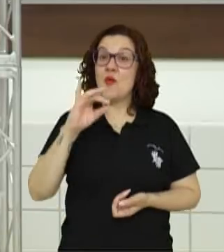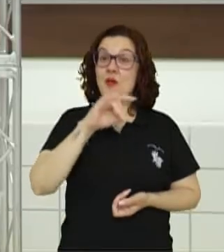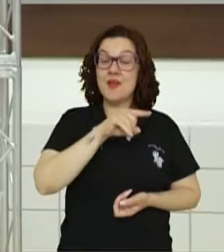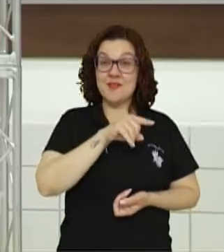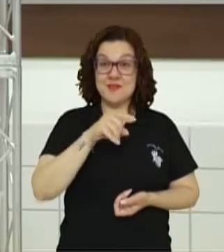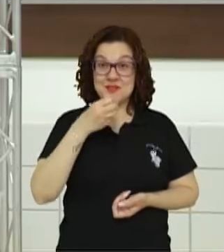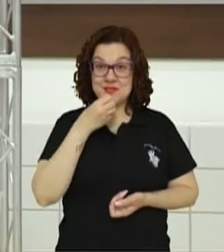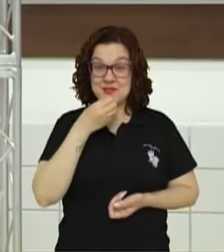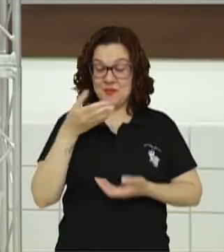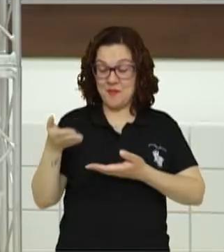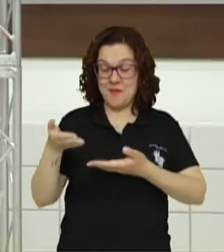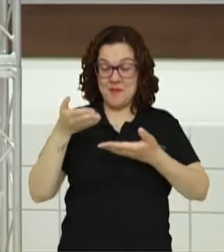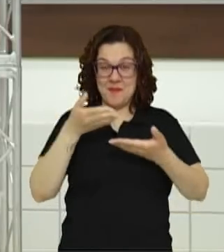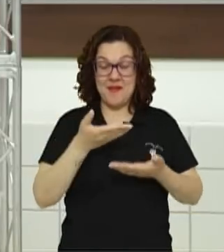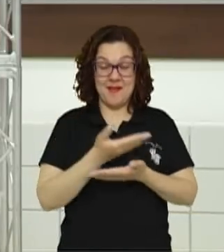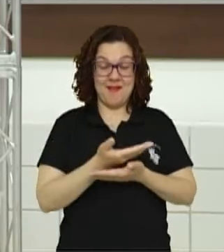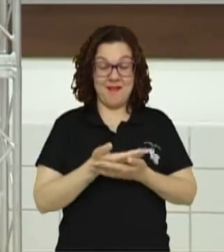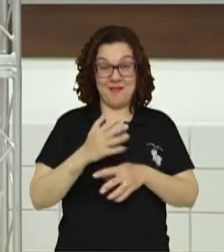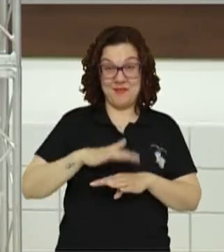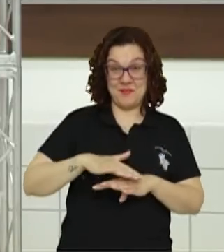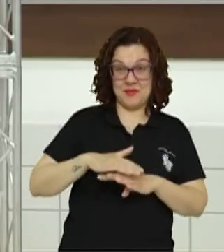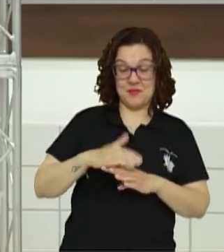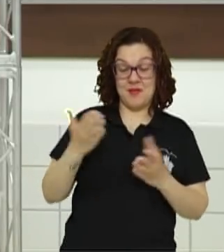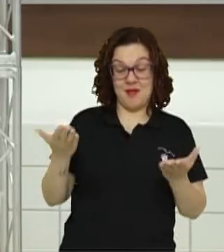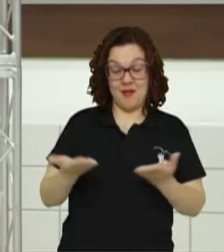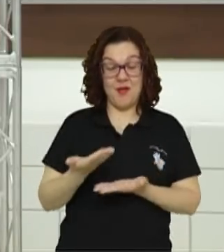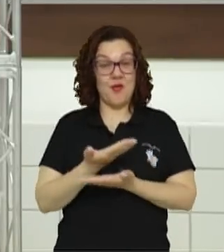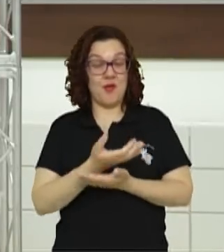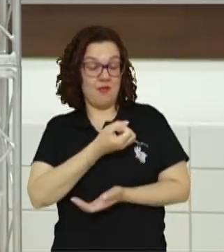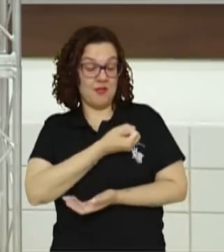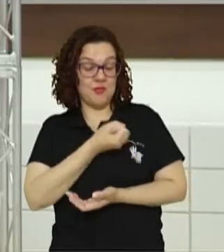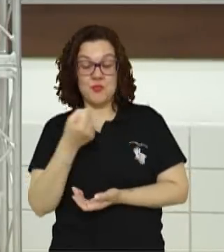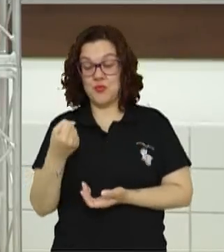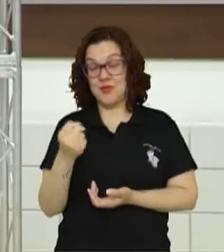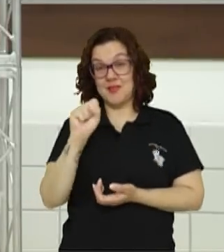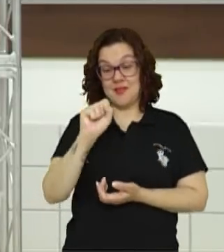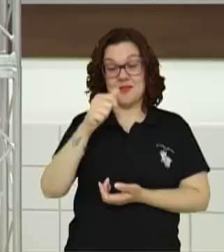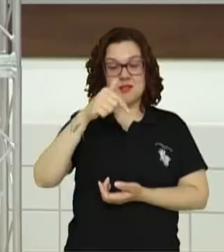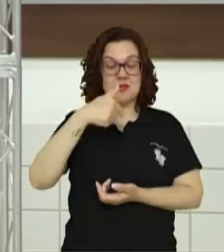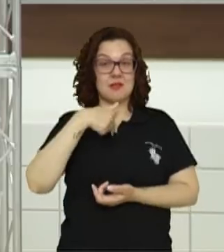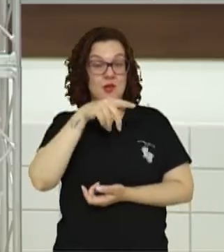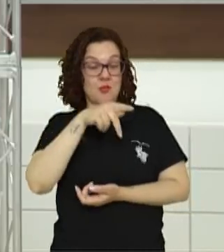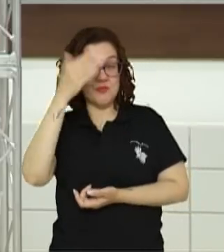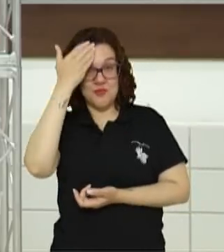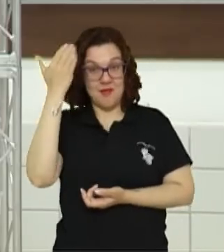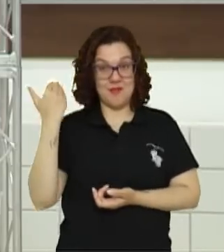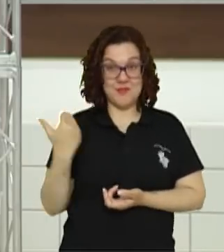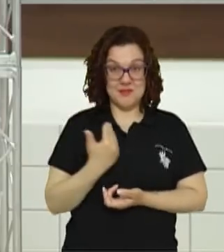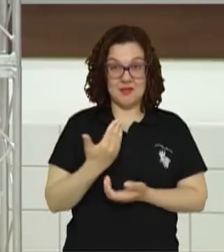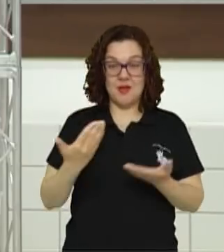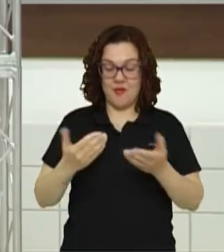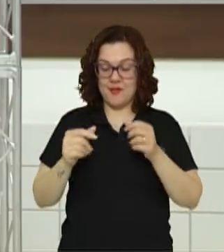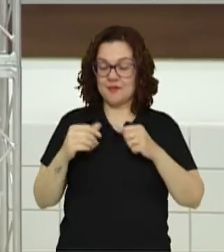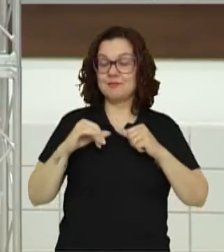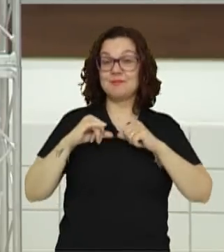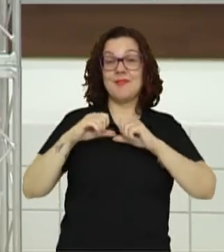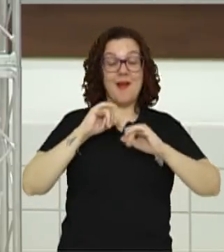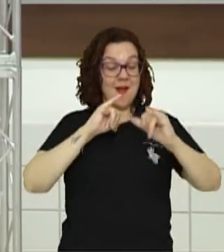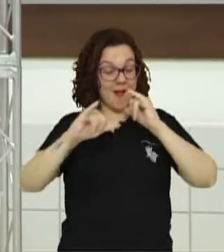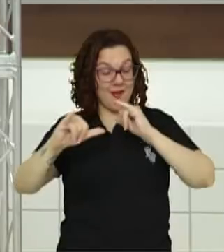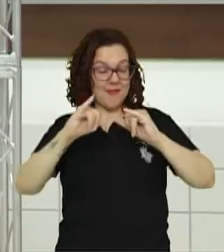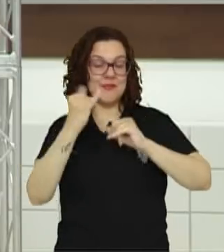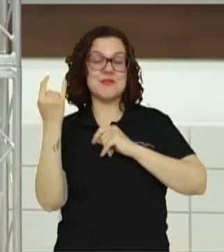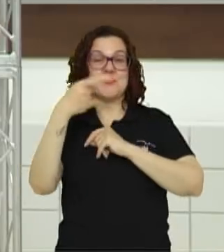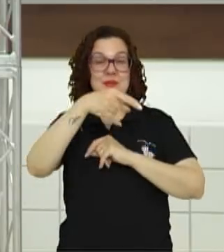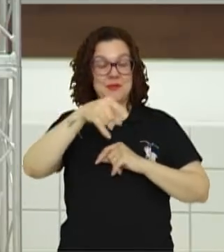Olá pessoal, bem-vindos a mais uma aula de matemática. Estamos na aula 87, eu sou a professora Alceni e eu tenho aqueles recadinhos básicos